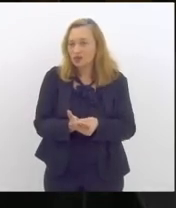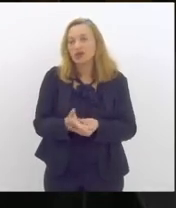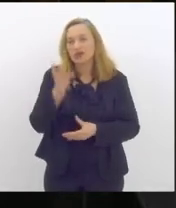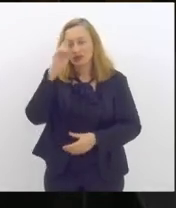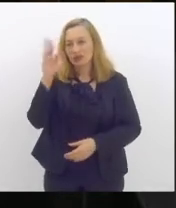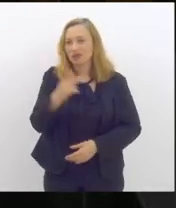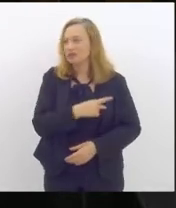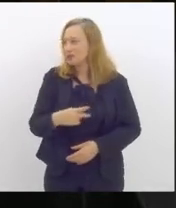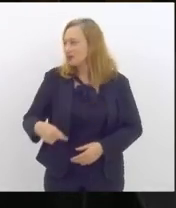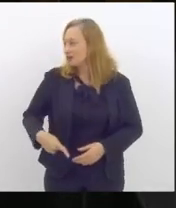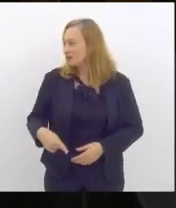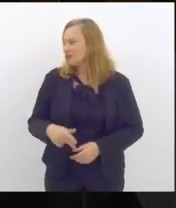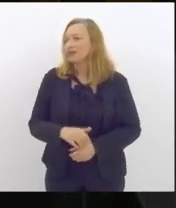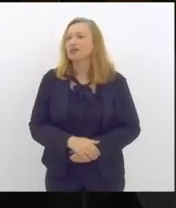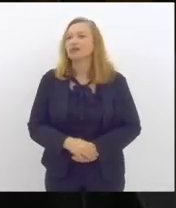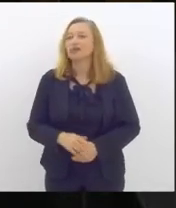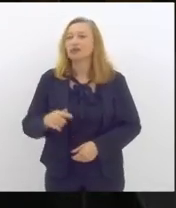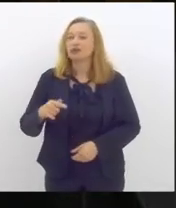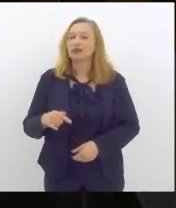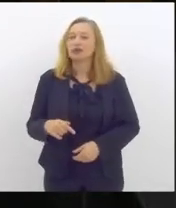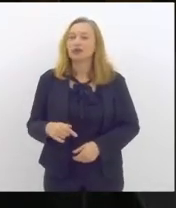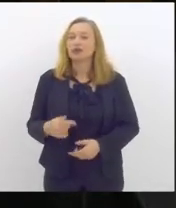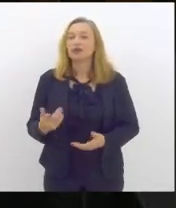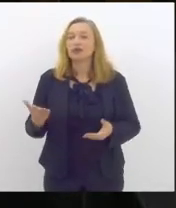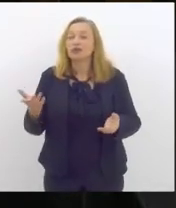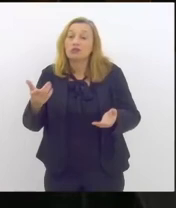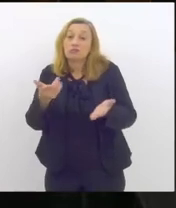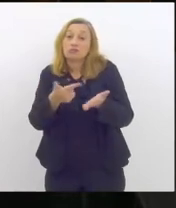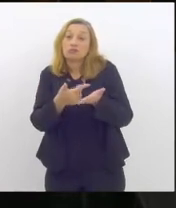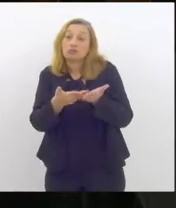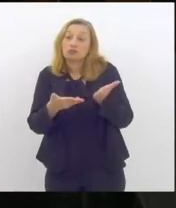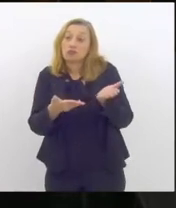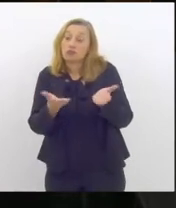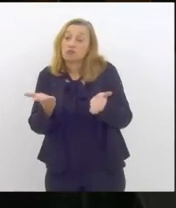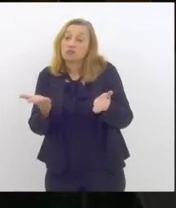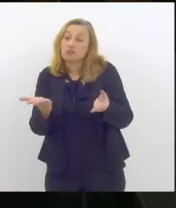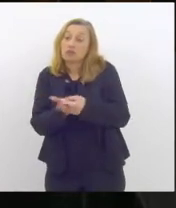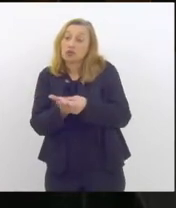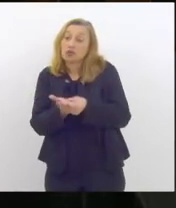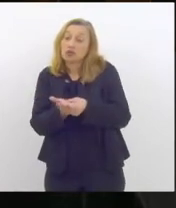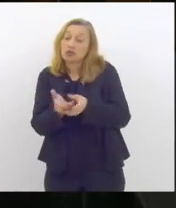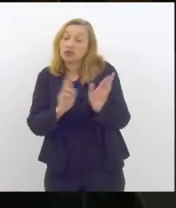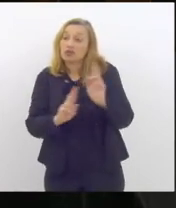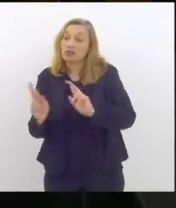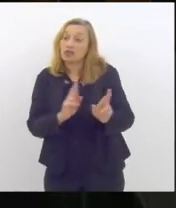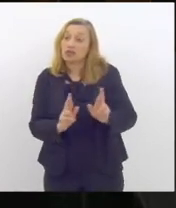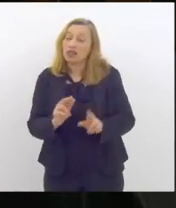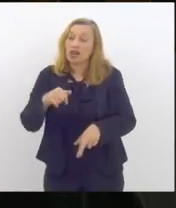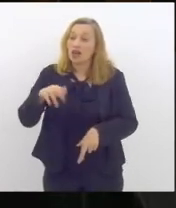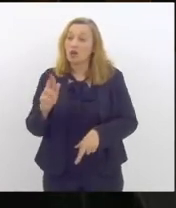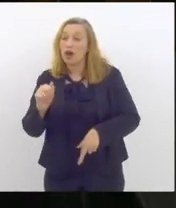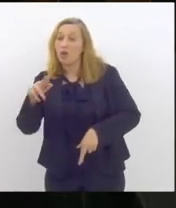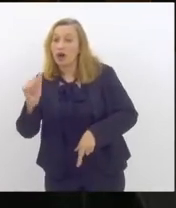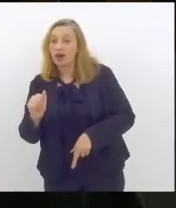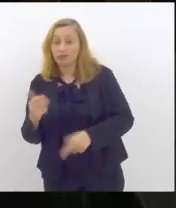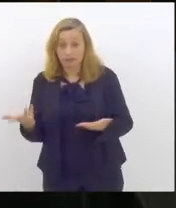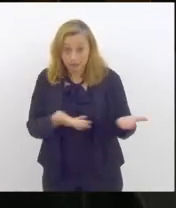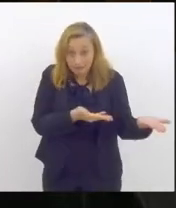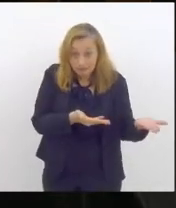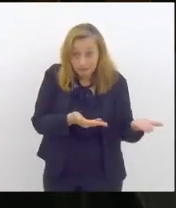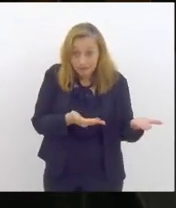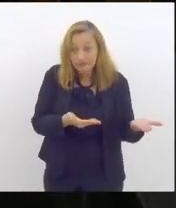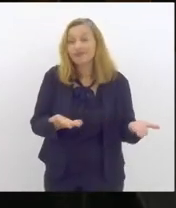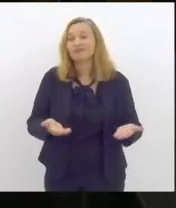presidente 90 processo aqui ó esses são os processos relacionados a quaquá dentre eles